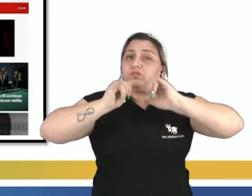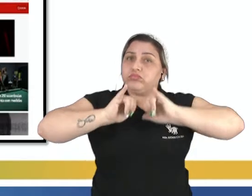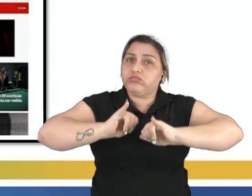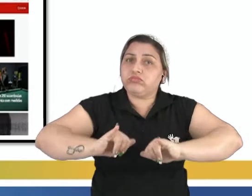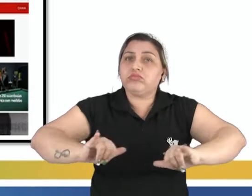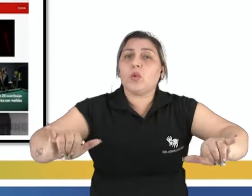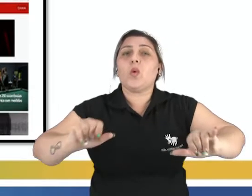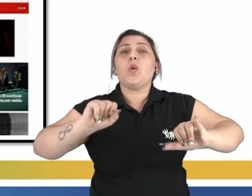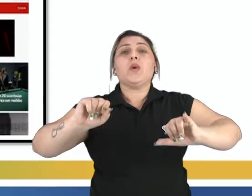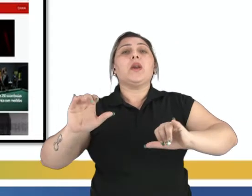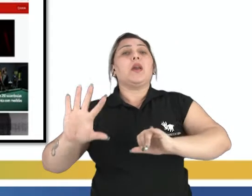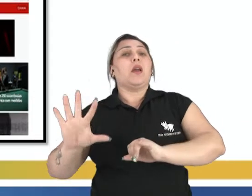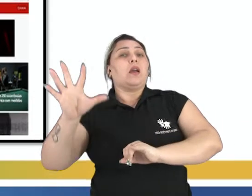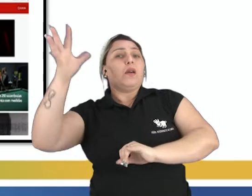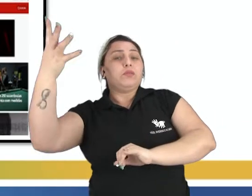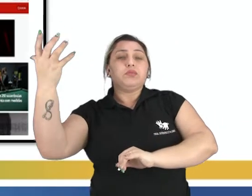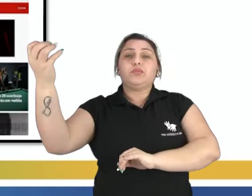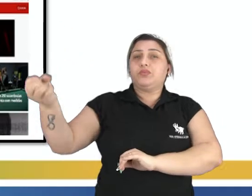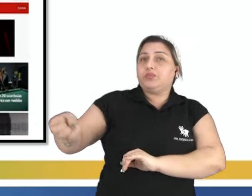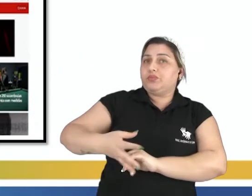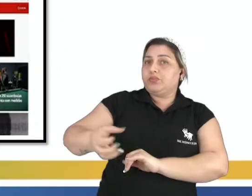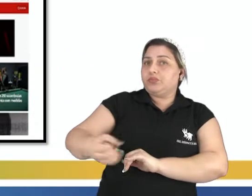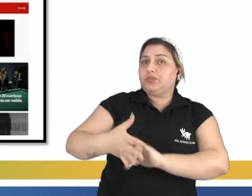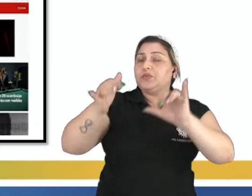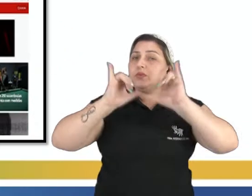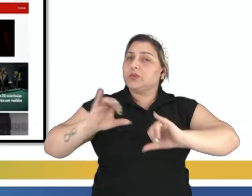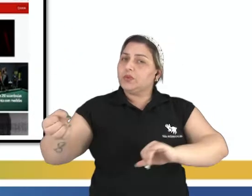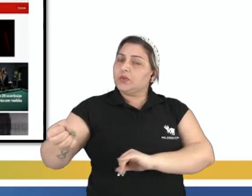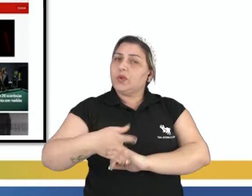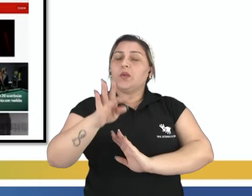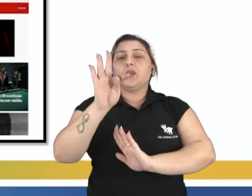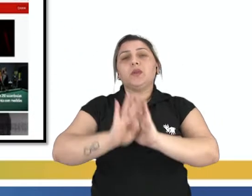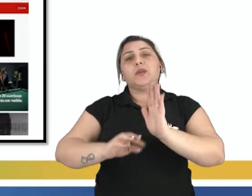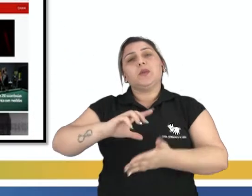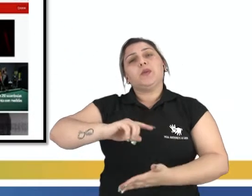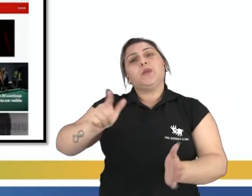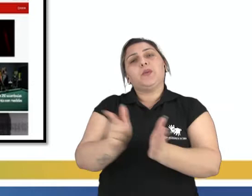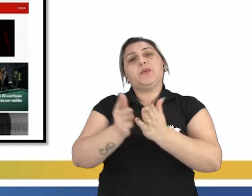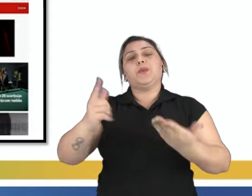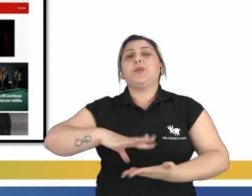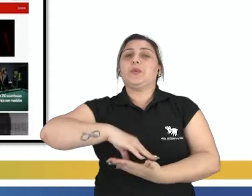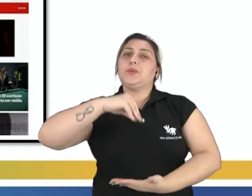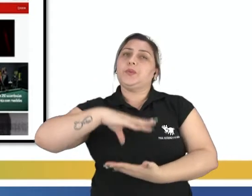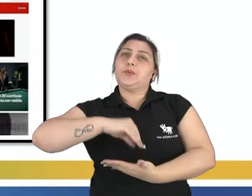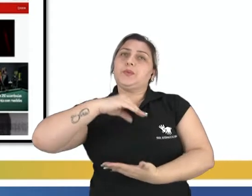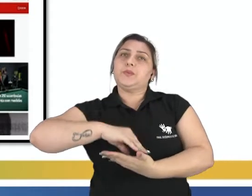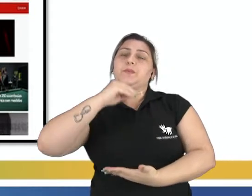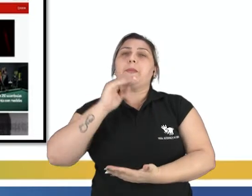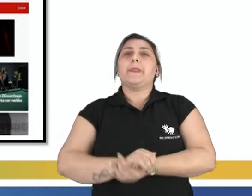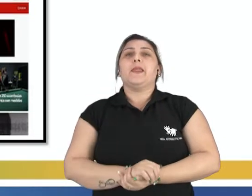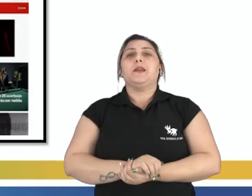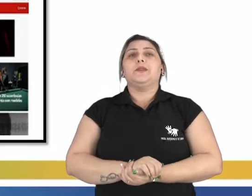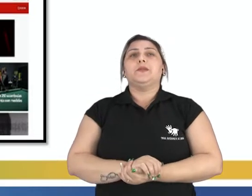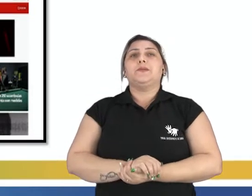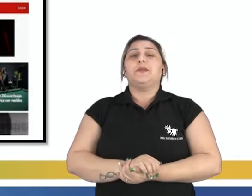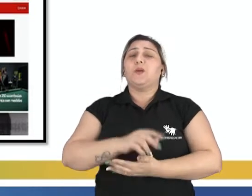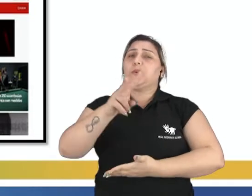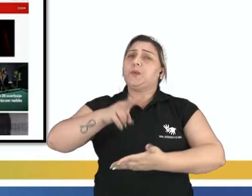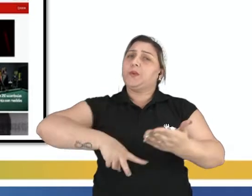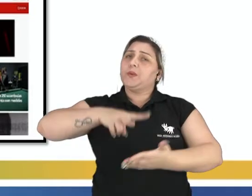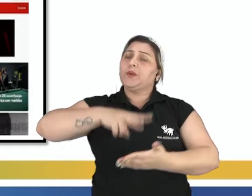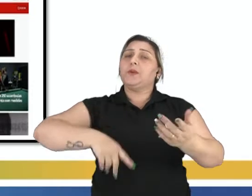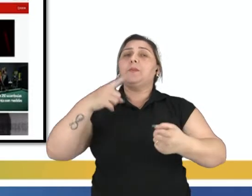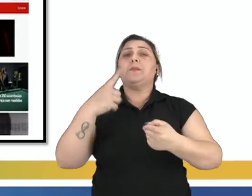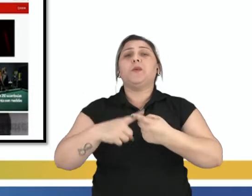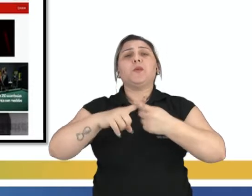que acontece de novo. Ou seja, os textos jornalísticos, ele quer dizer aqui que são textos muito lidos, por quê?